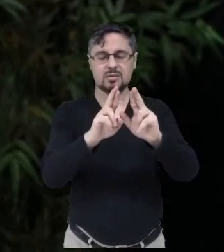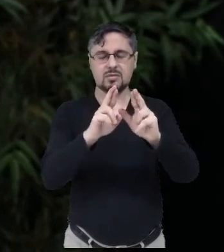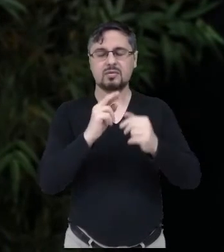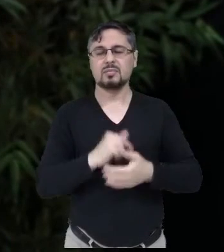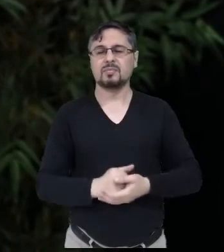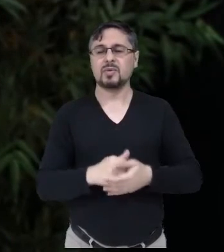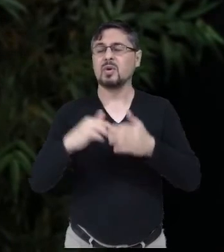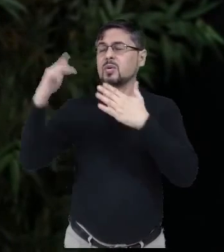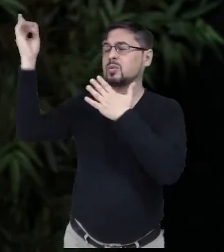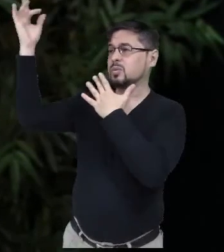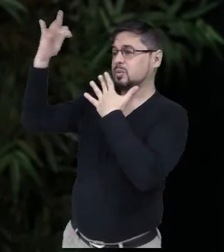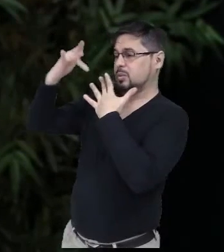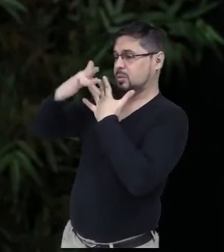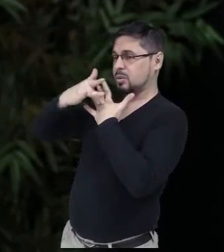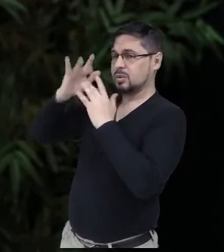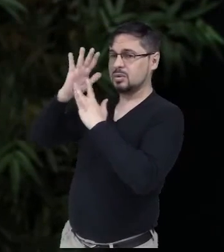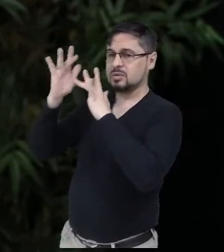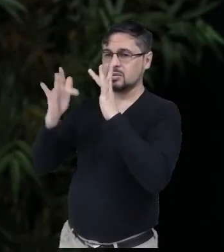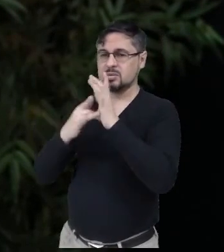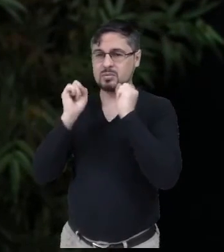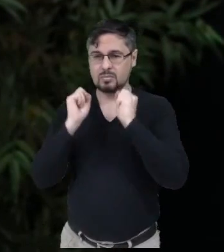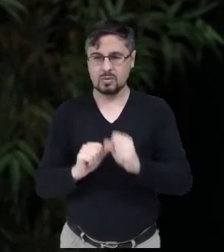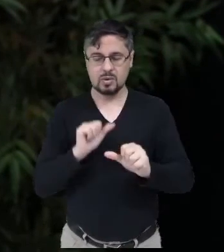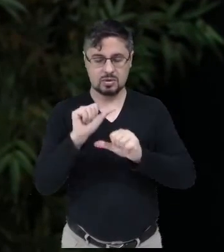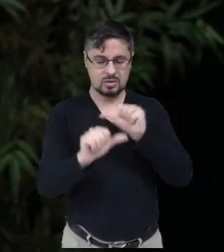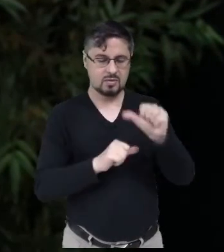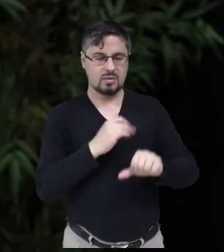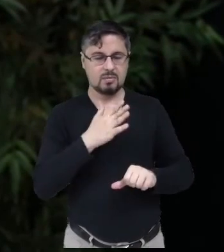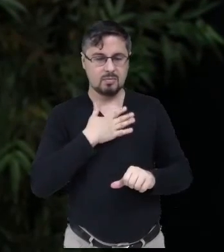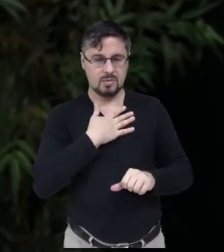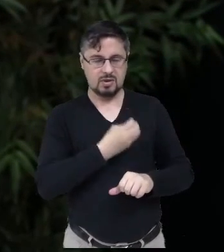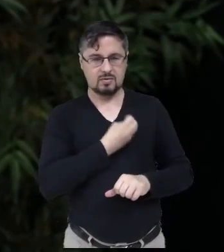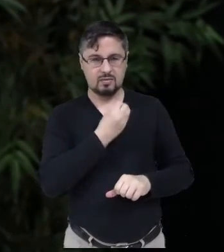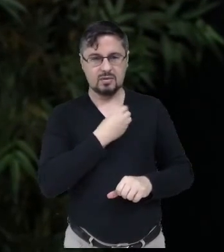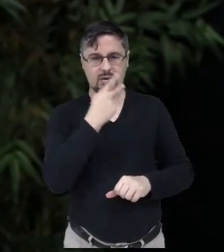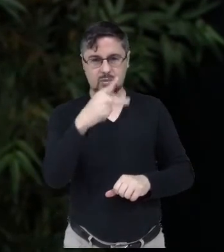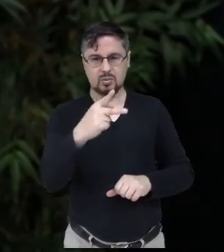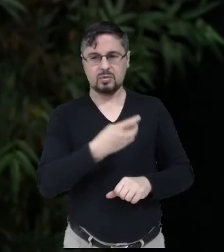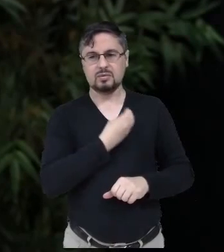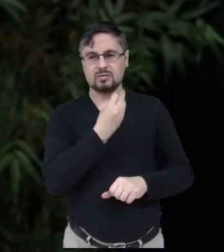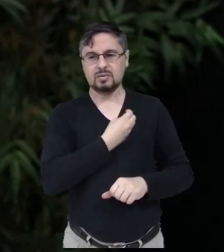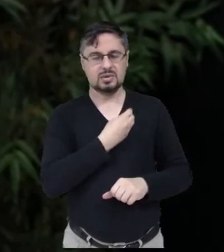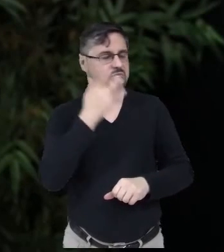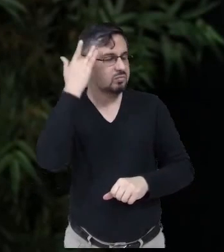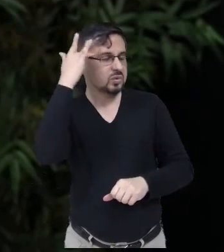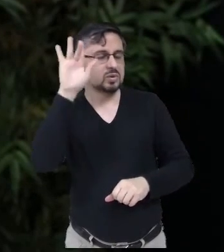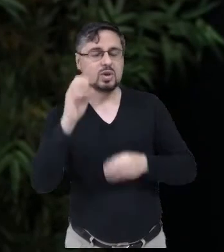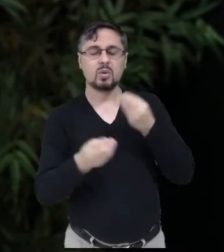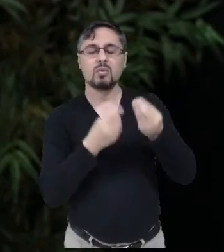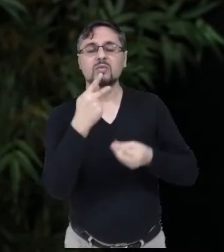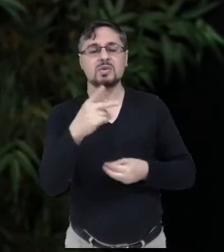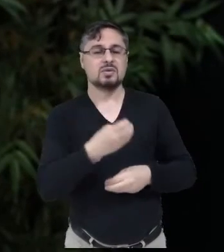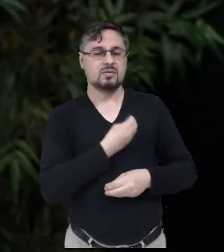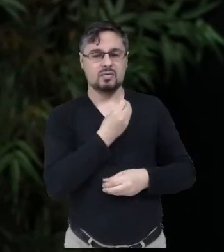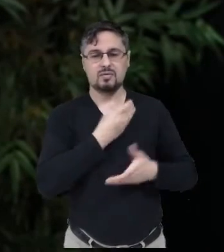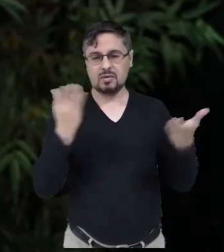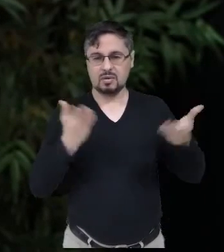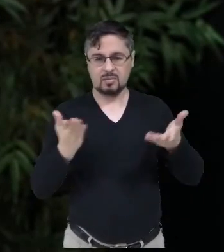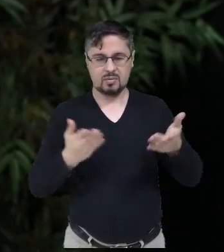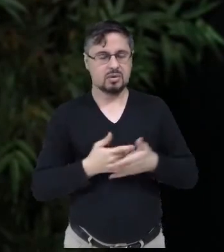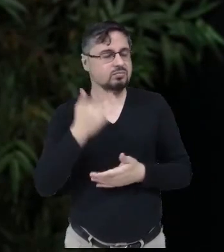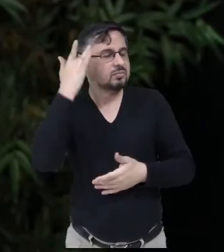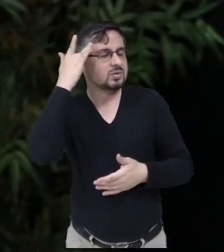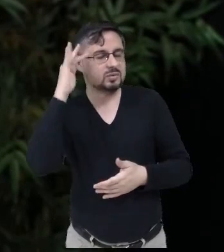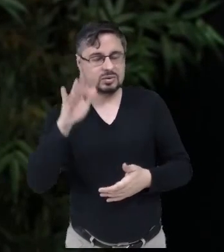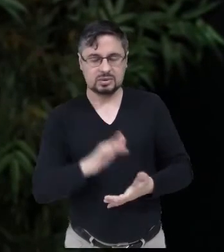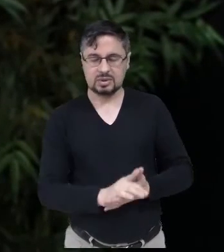de Jesus pode transformar a minha e a sua vida. Eu não sei como está o seu coração, eu não sei como está a dinâmica da